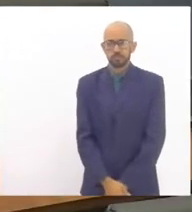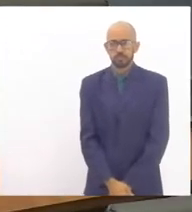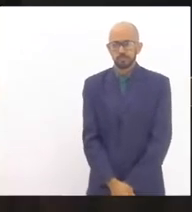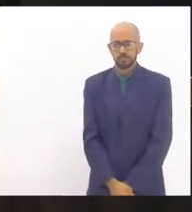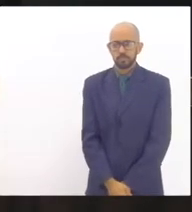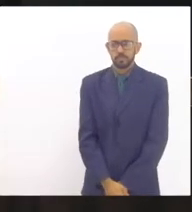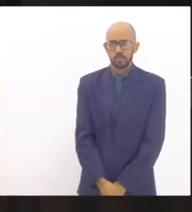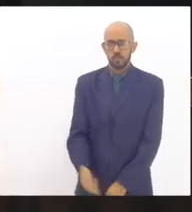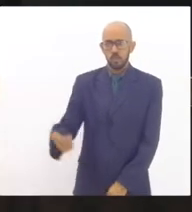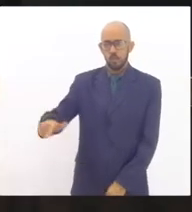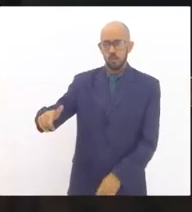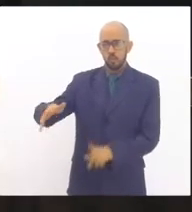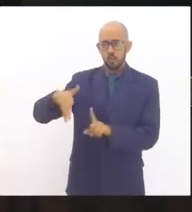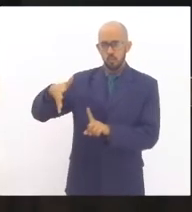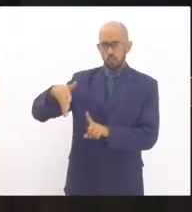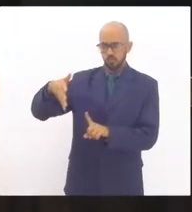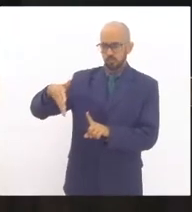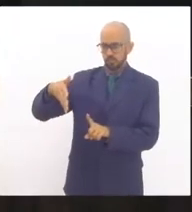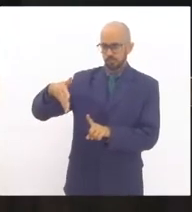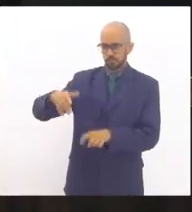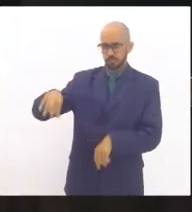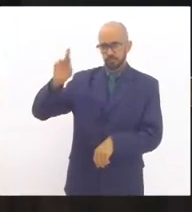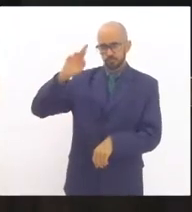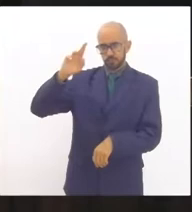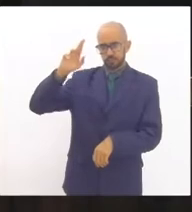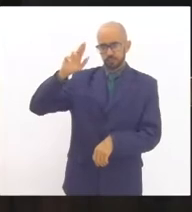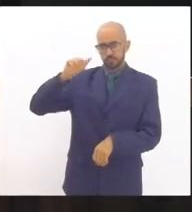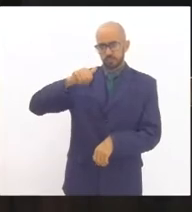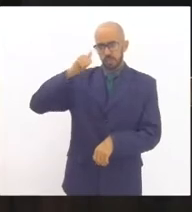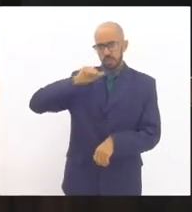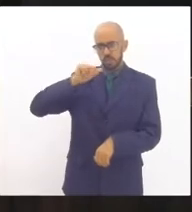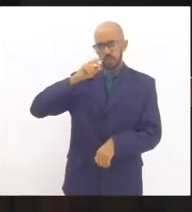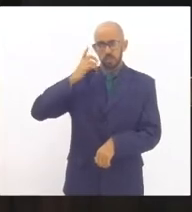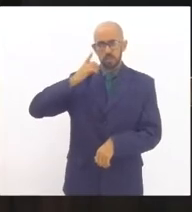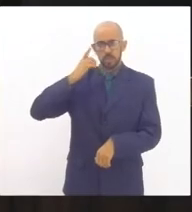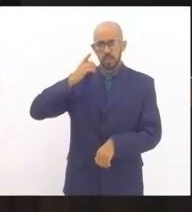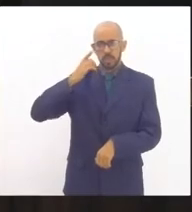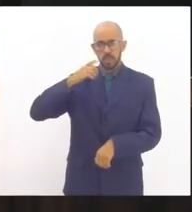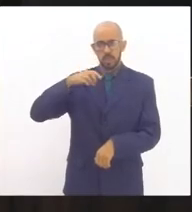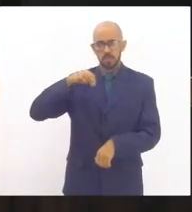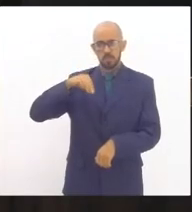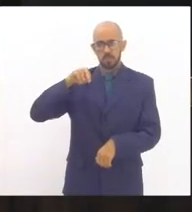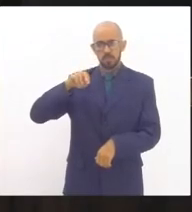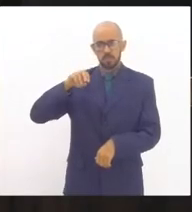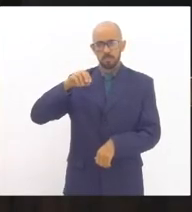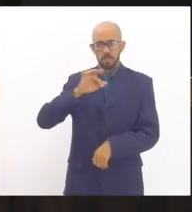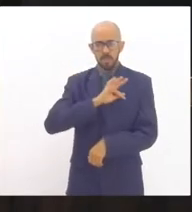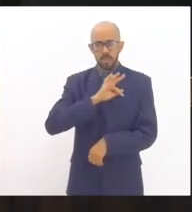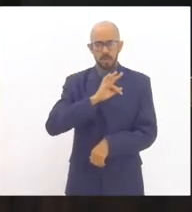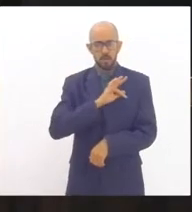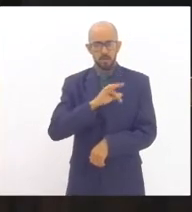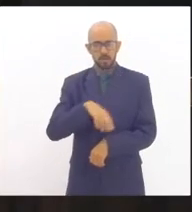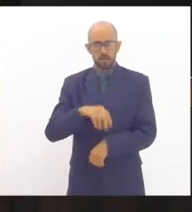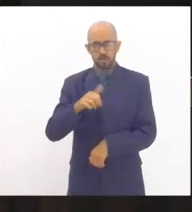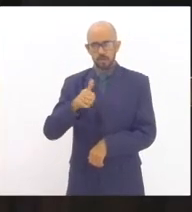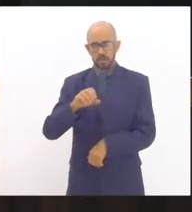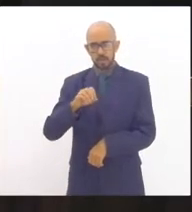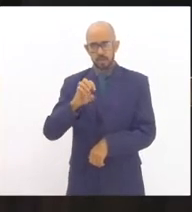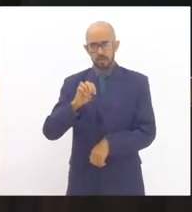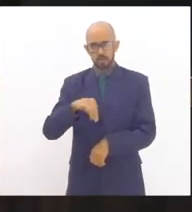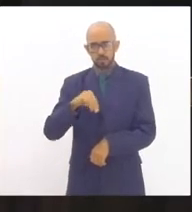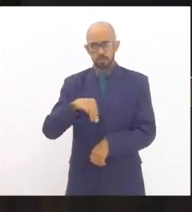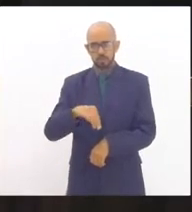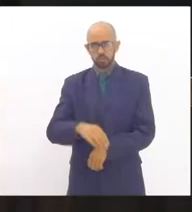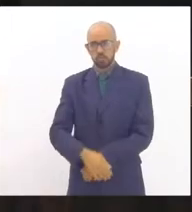o próximo orador inscrito a nobre deputada Martha Rocha você nem se dispõe de dez minutos no tempo regimental